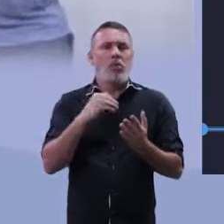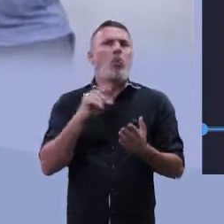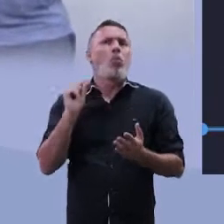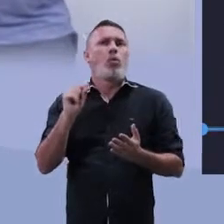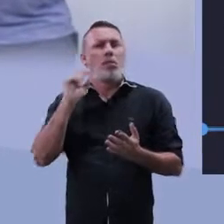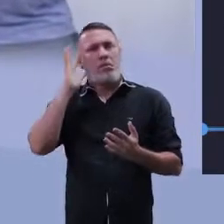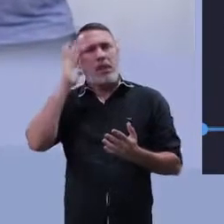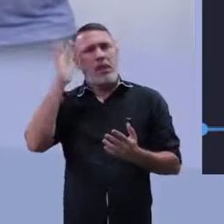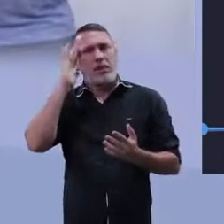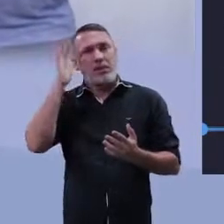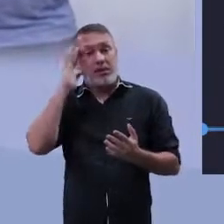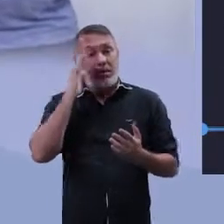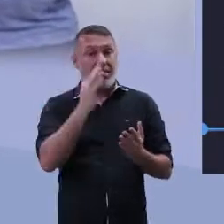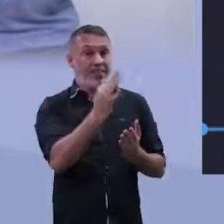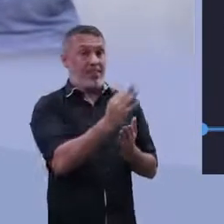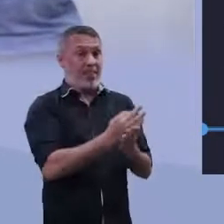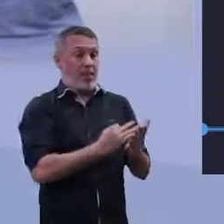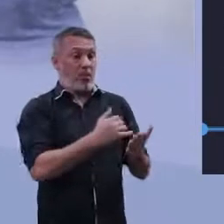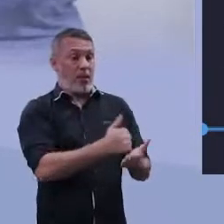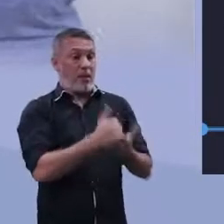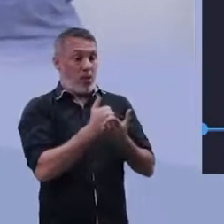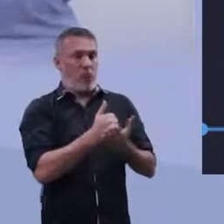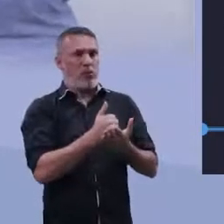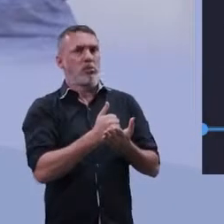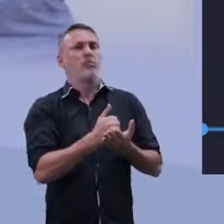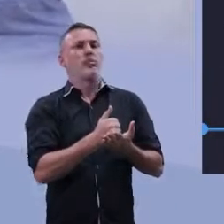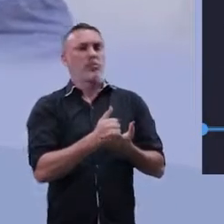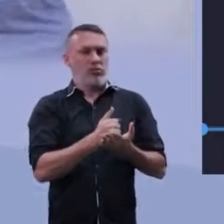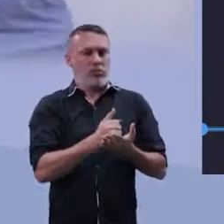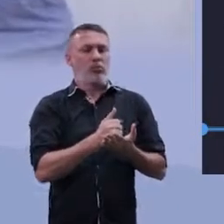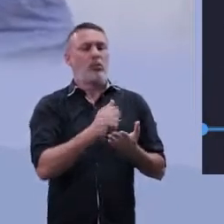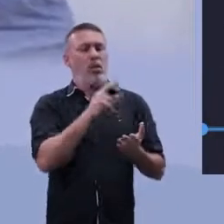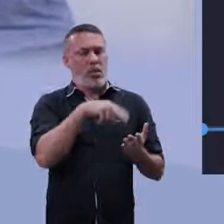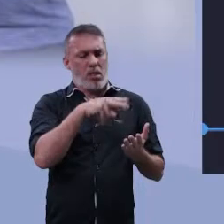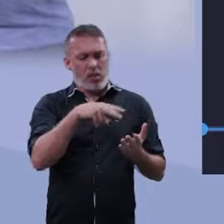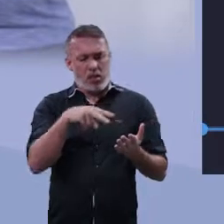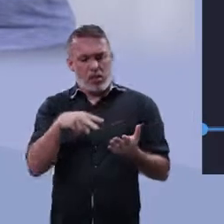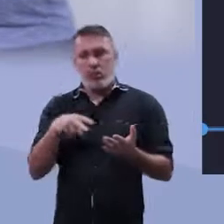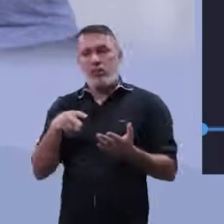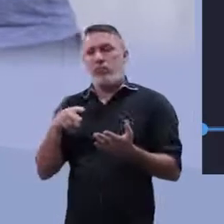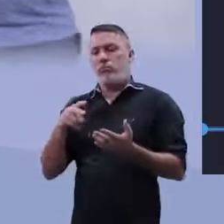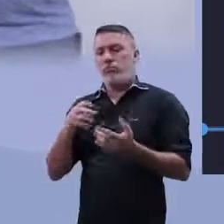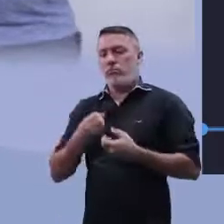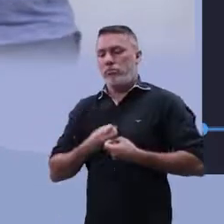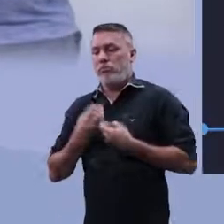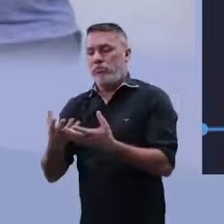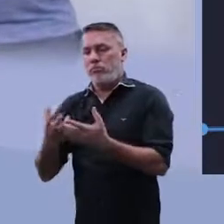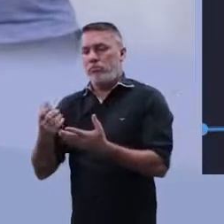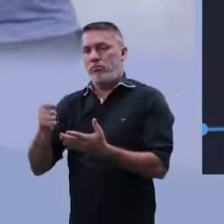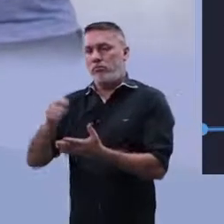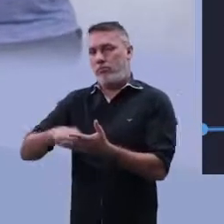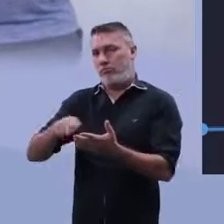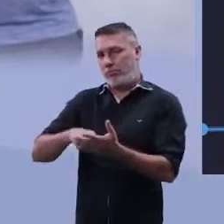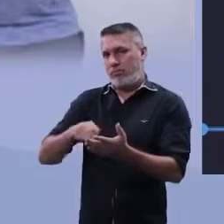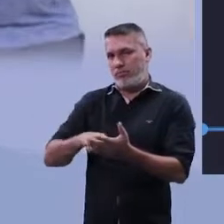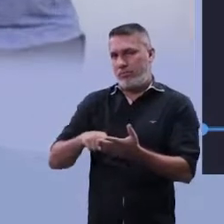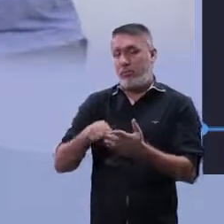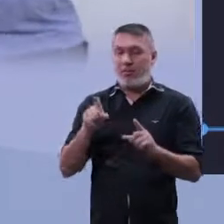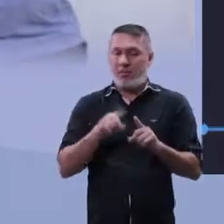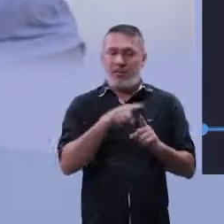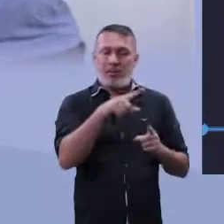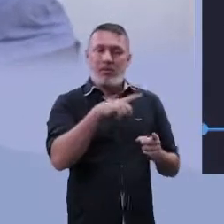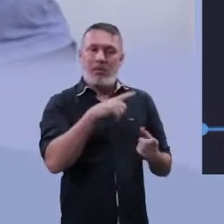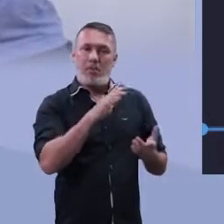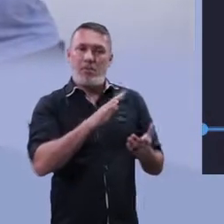que foi trabalhado, que foi pensado no texto de apoio, como também foi pensado ali no tema, na proposta.